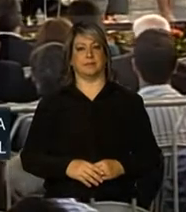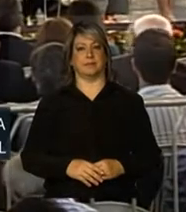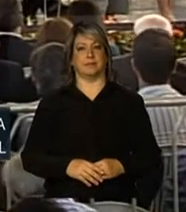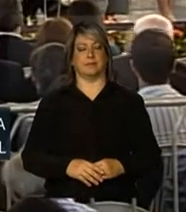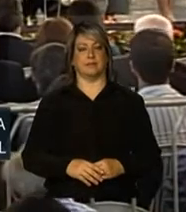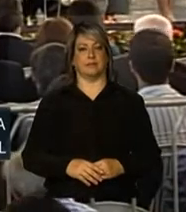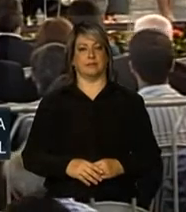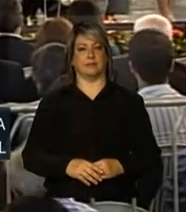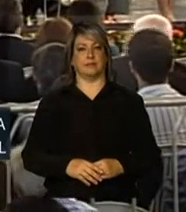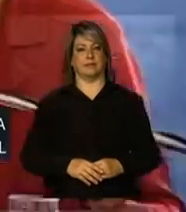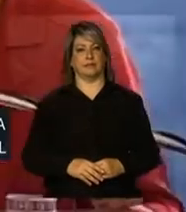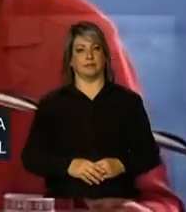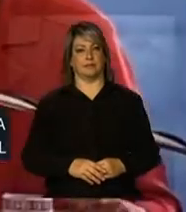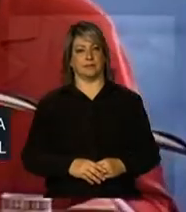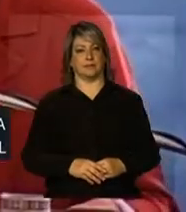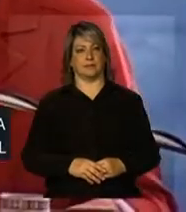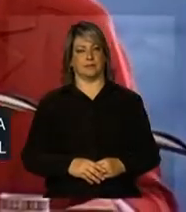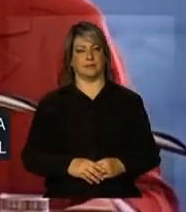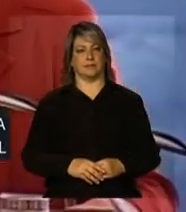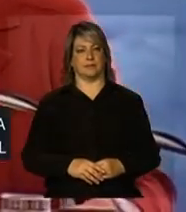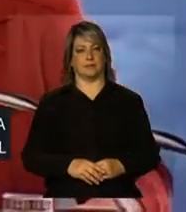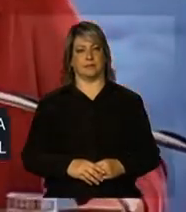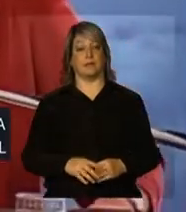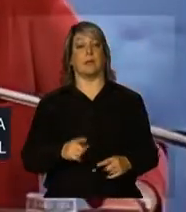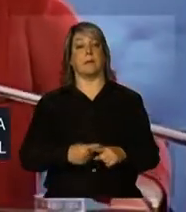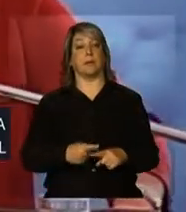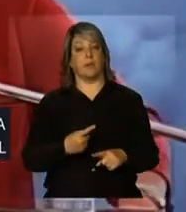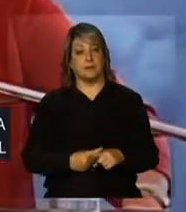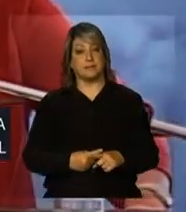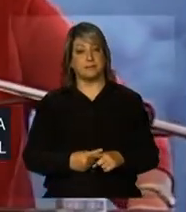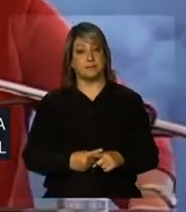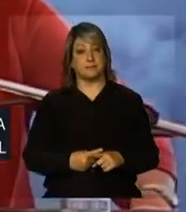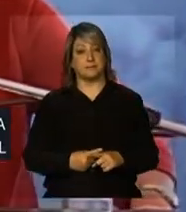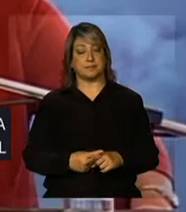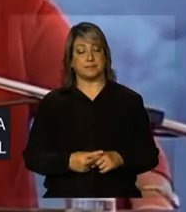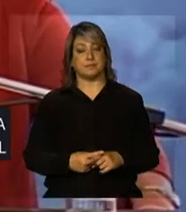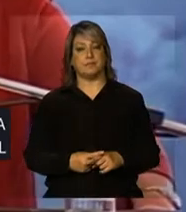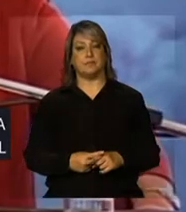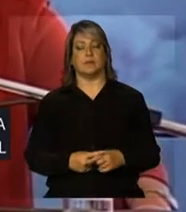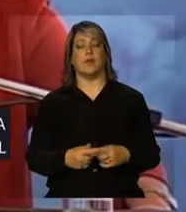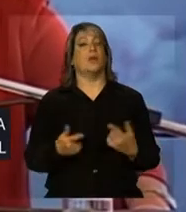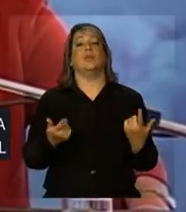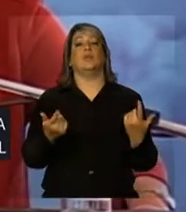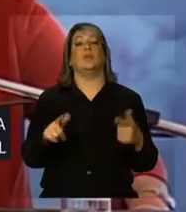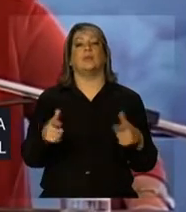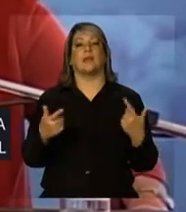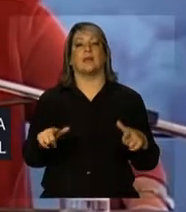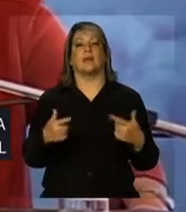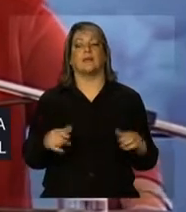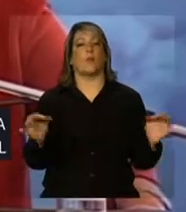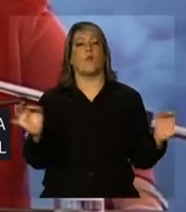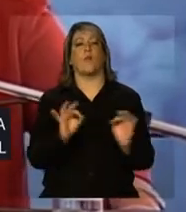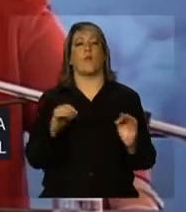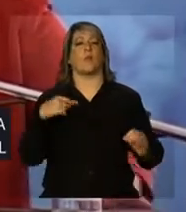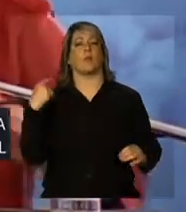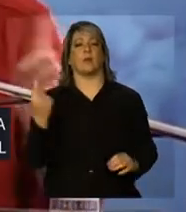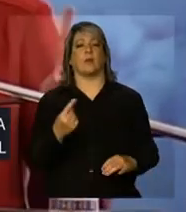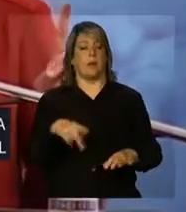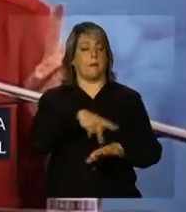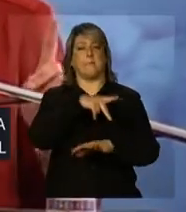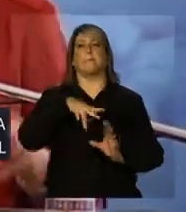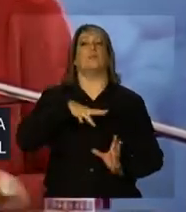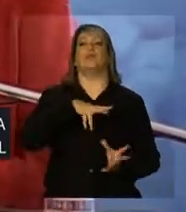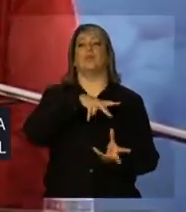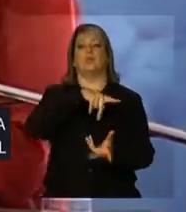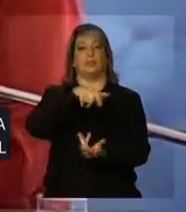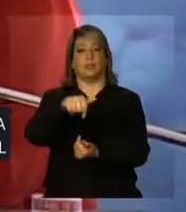e o que não houve nenhuma nação no nosso